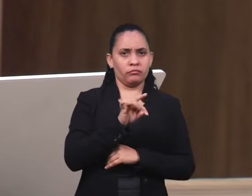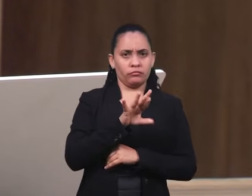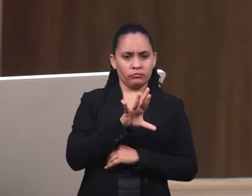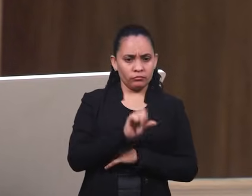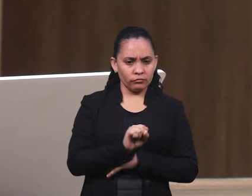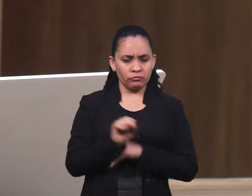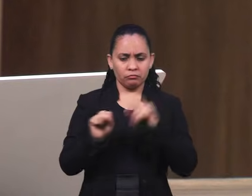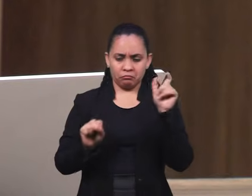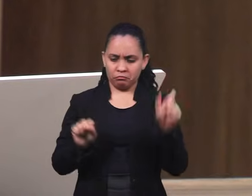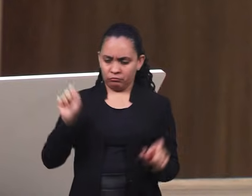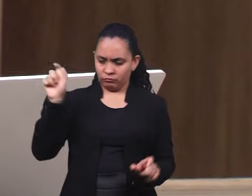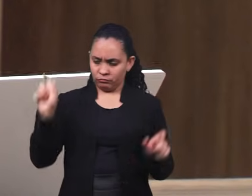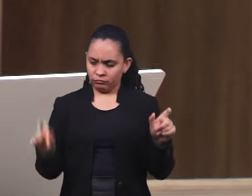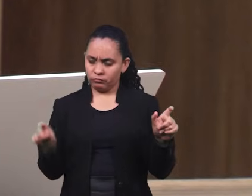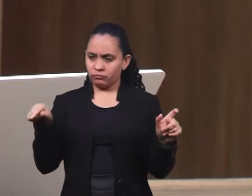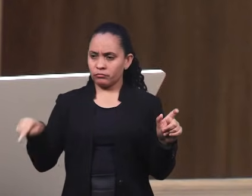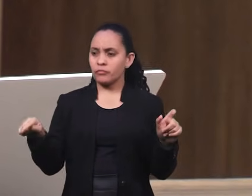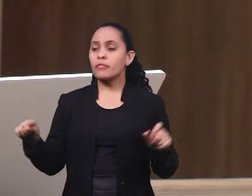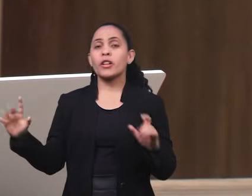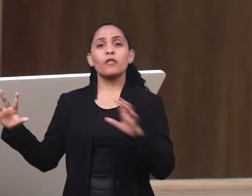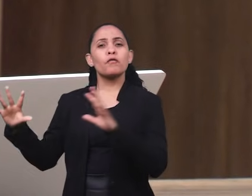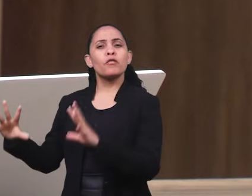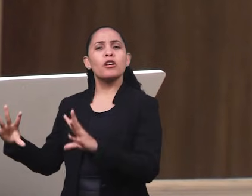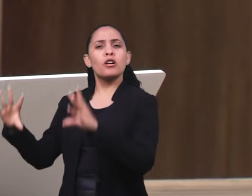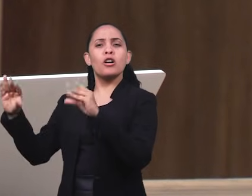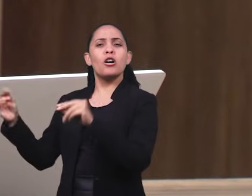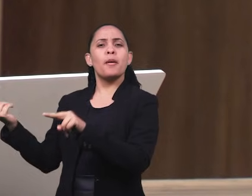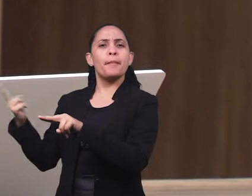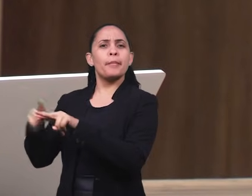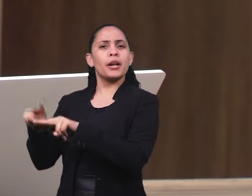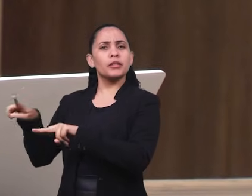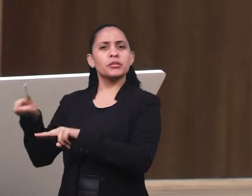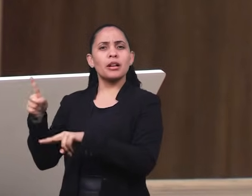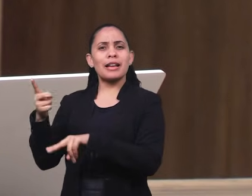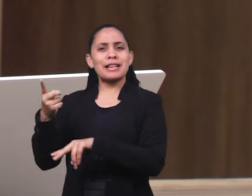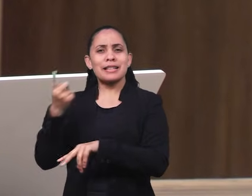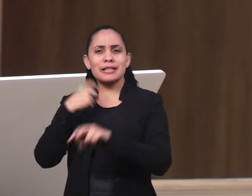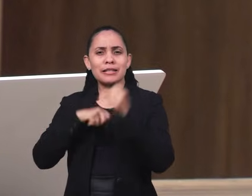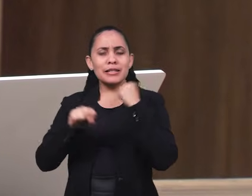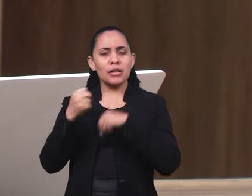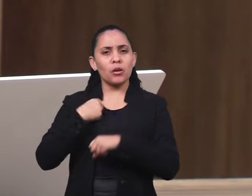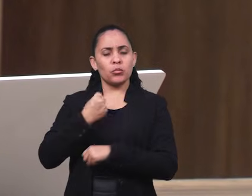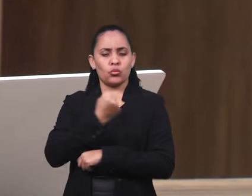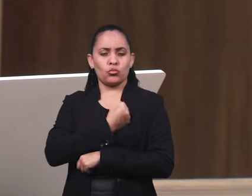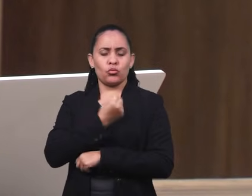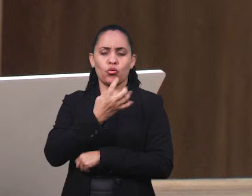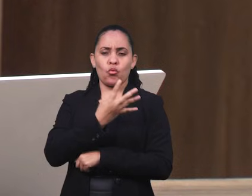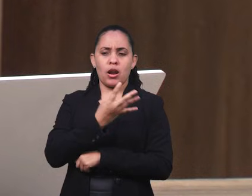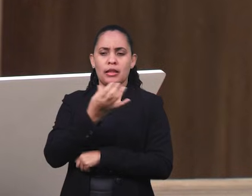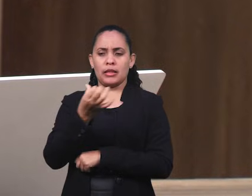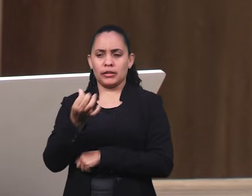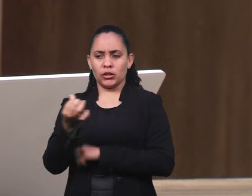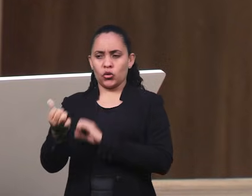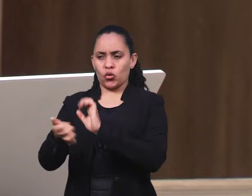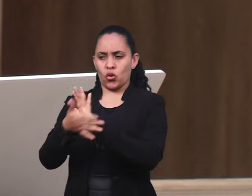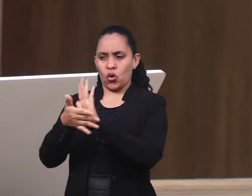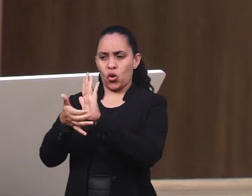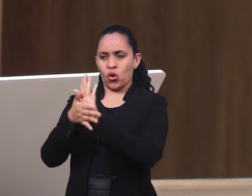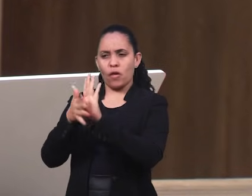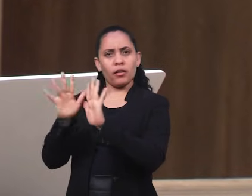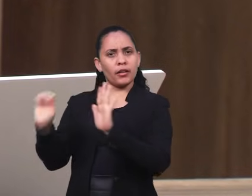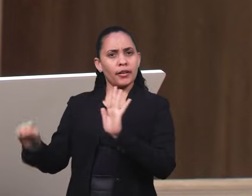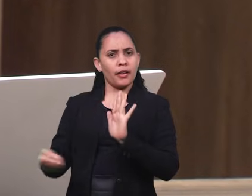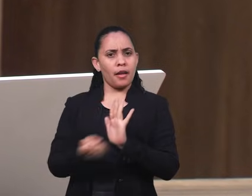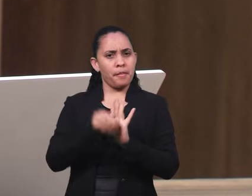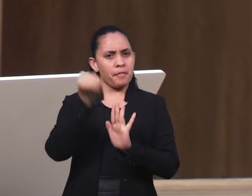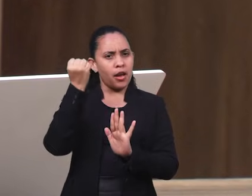Lutero ficou preso naquele palácio, que ali compôs os Salmos 46, aquele grande louvor,